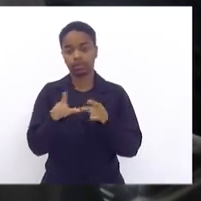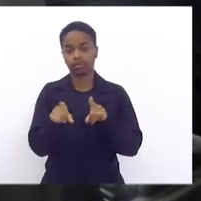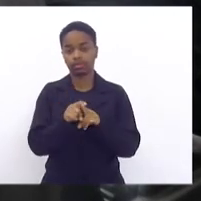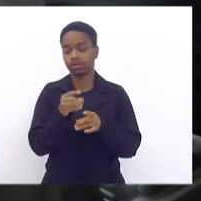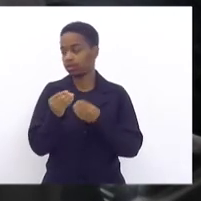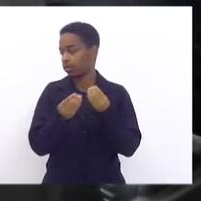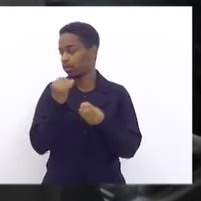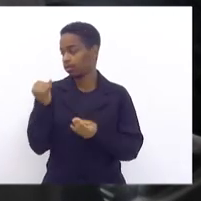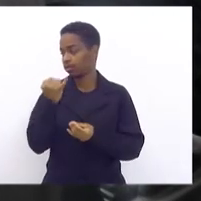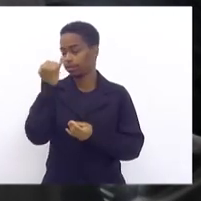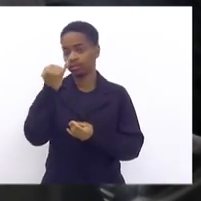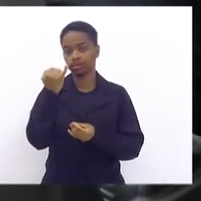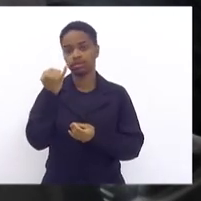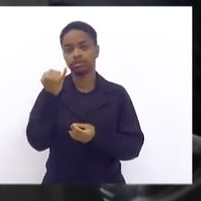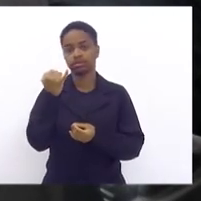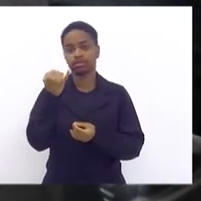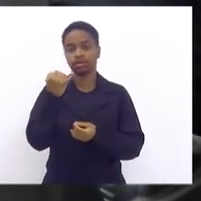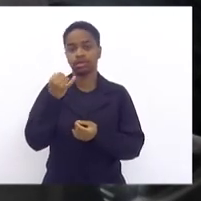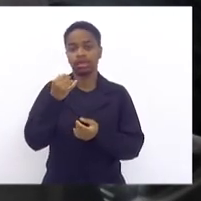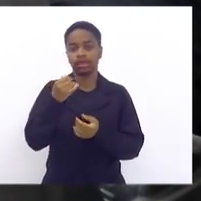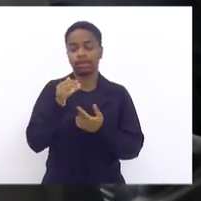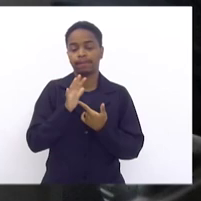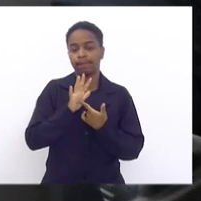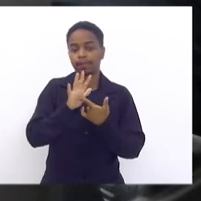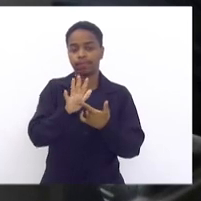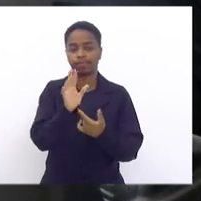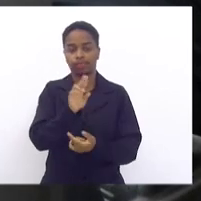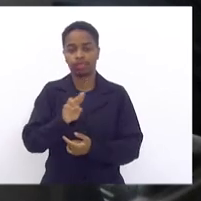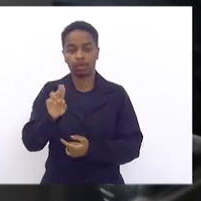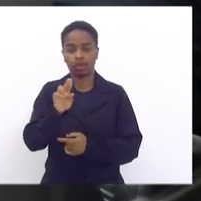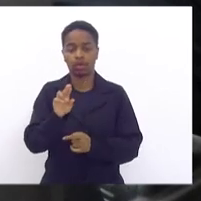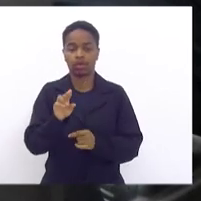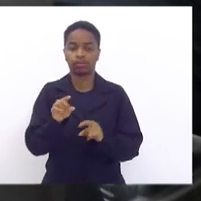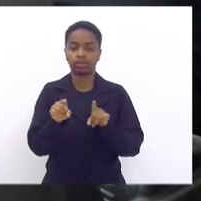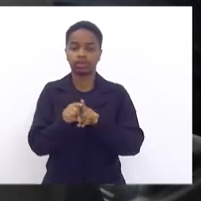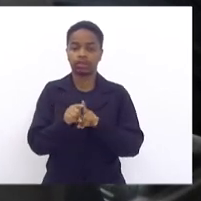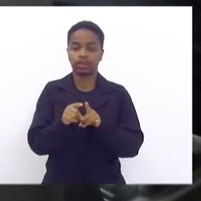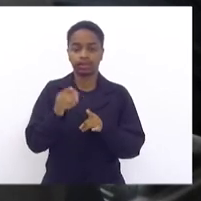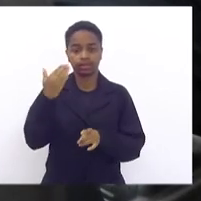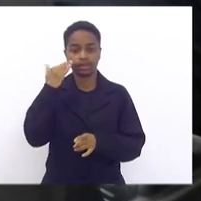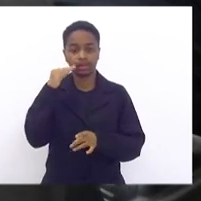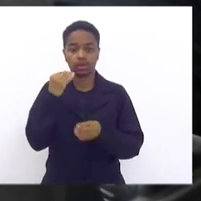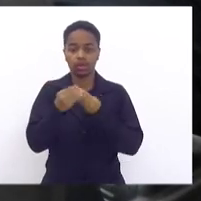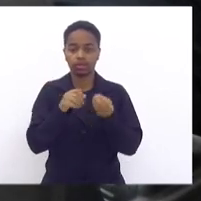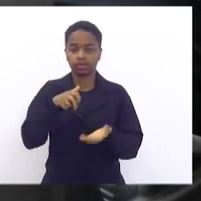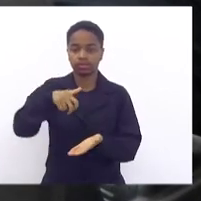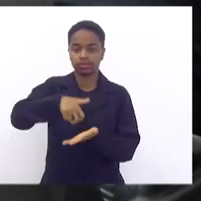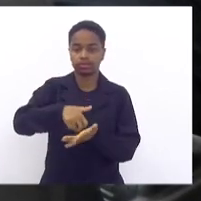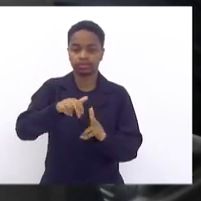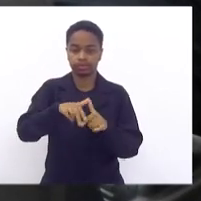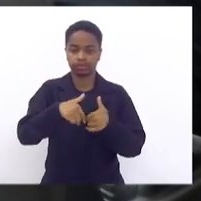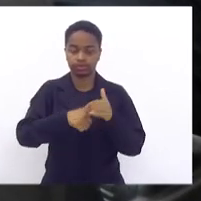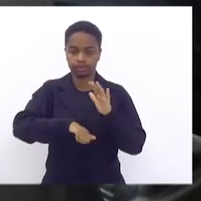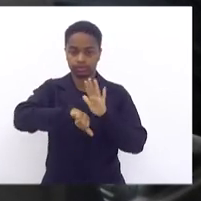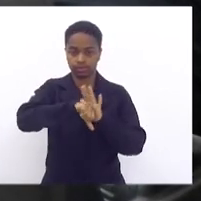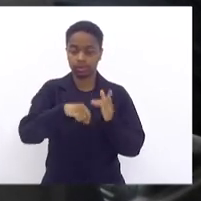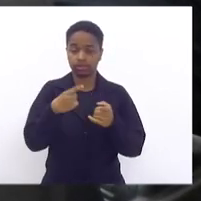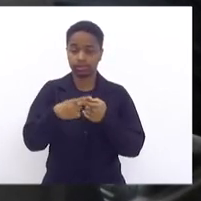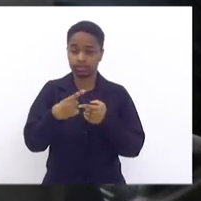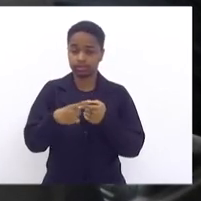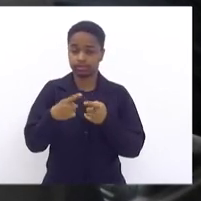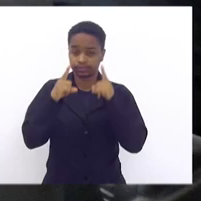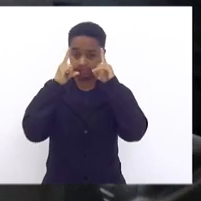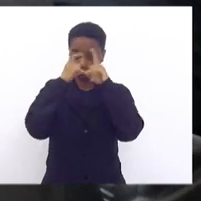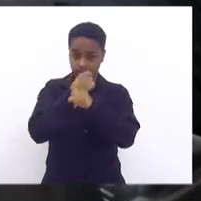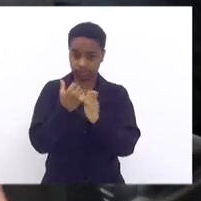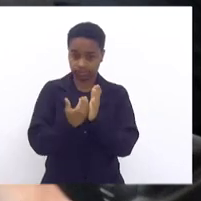de dar nome e também a compreensão da punição desses crimes, porque uma das grandes dificuldades